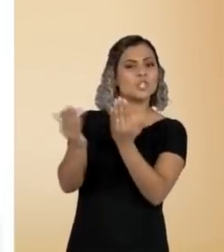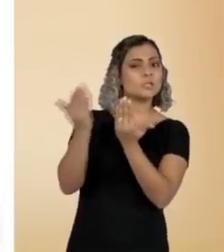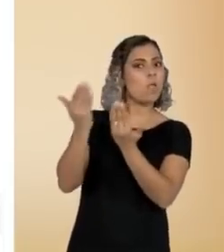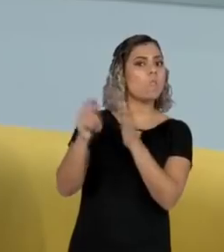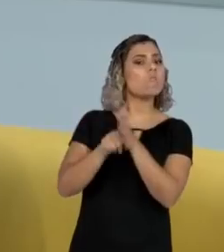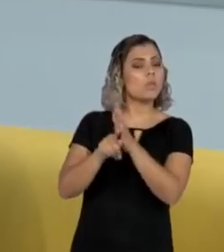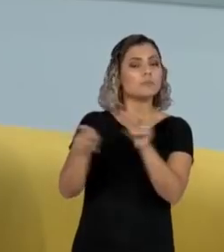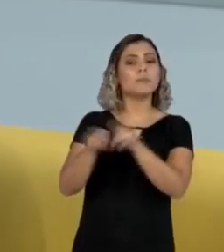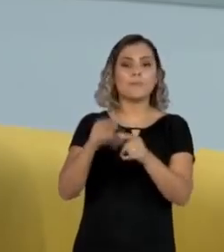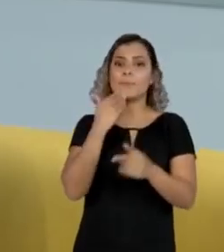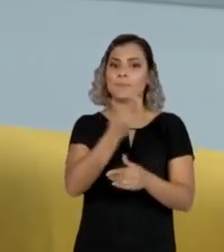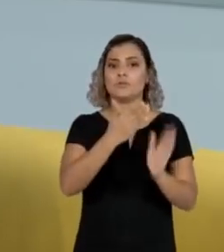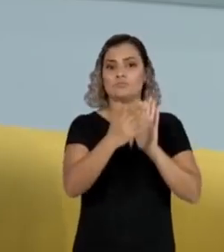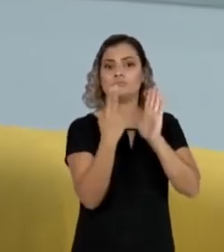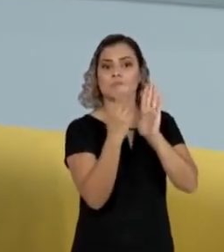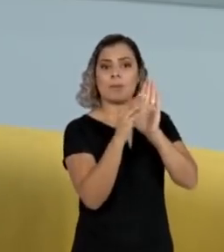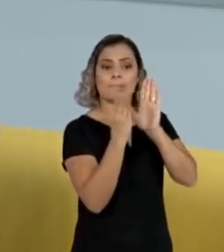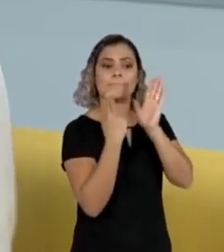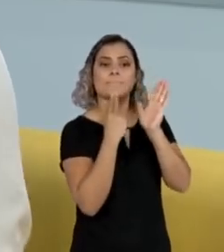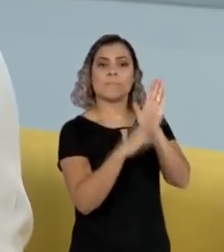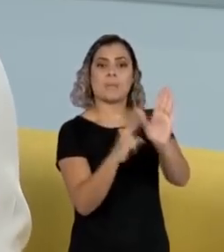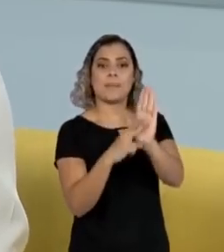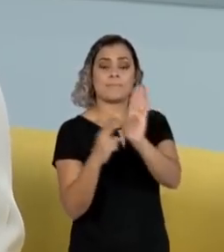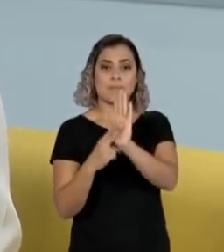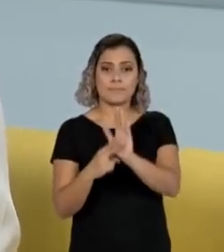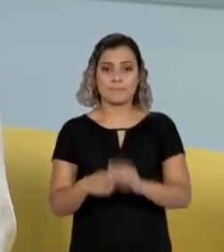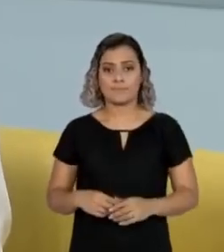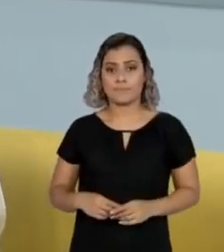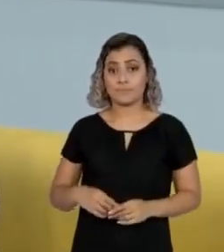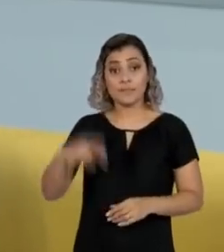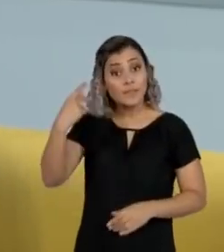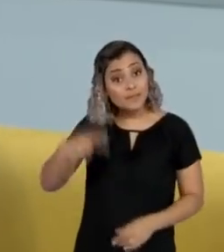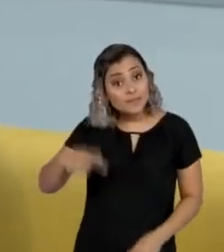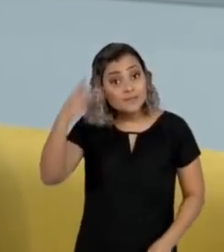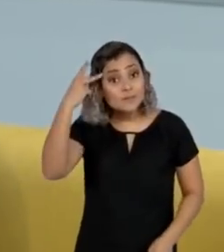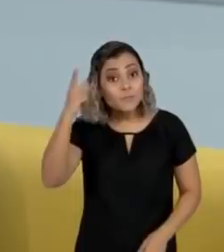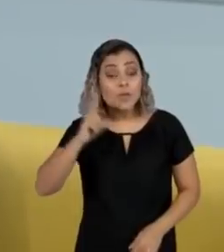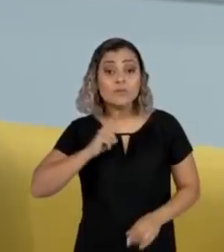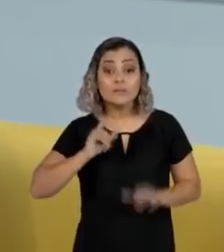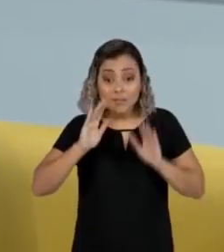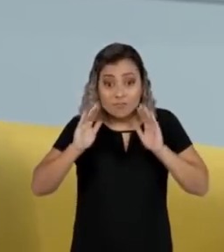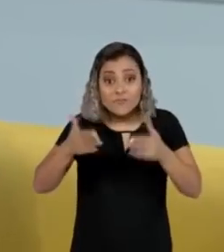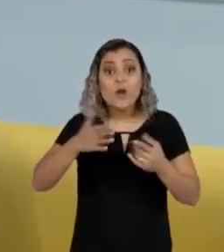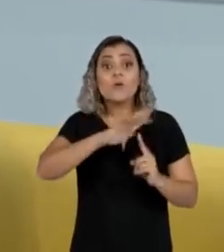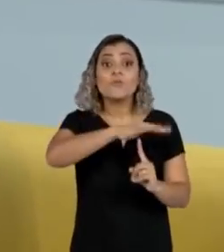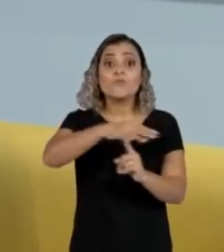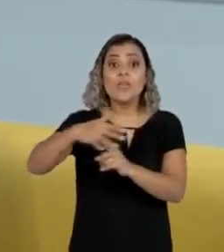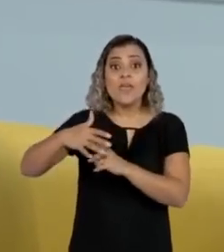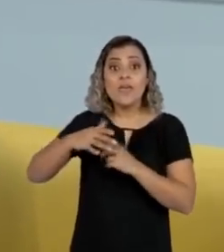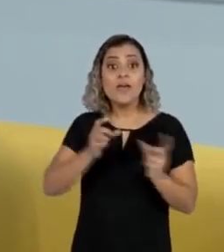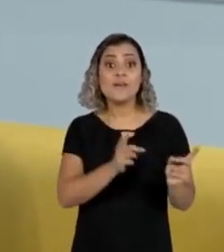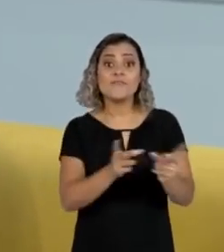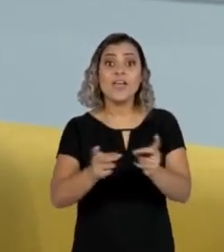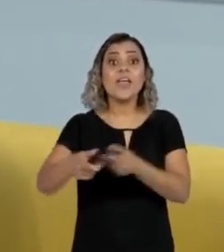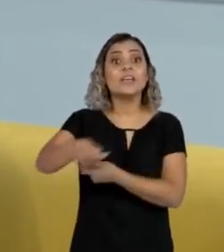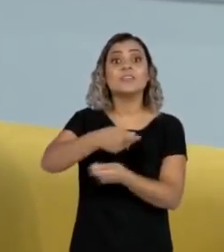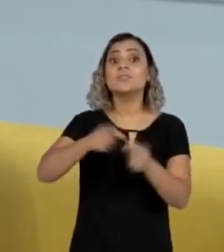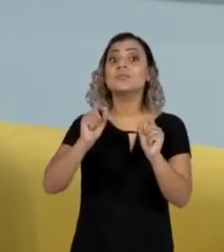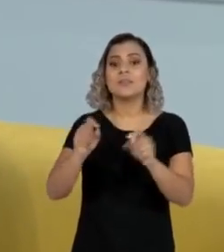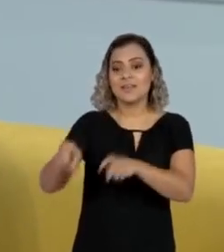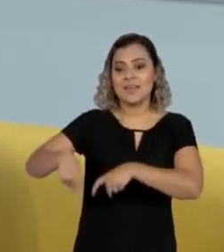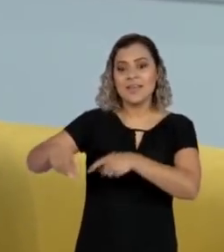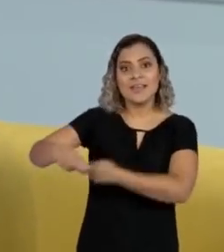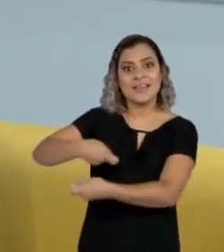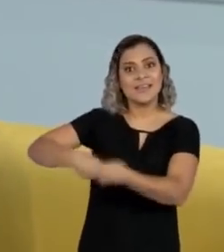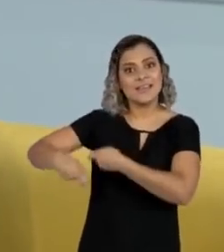policial. São Paulo terá uma feira com foco no agronegócio para exportação. O governo do